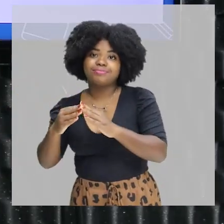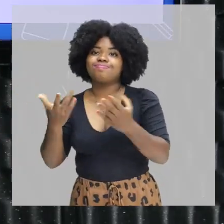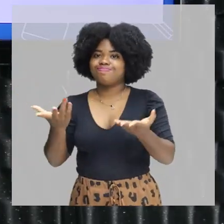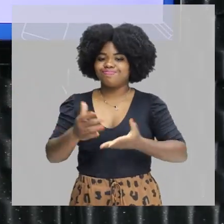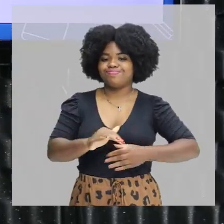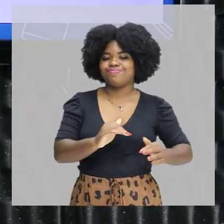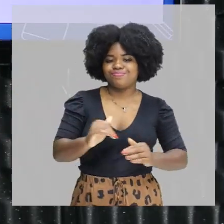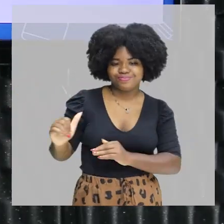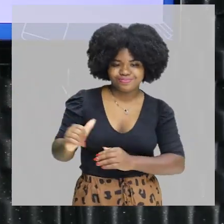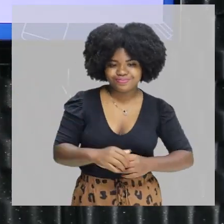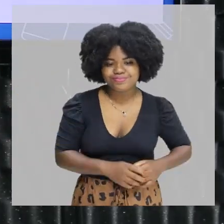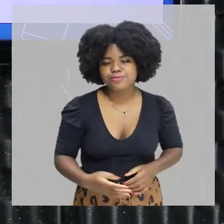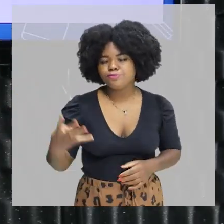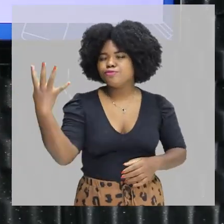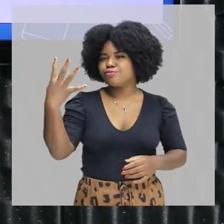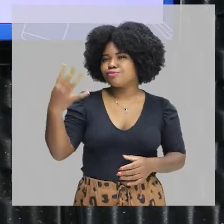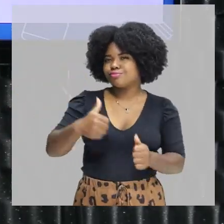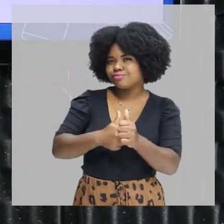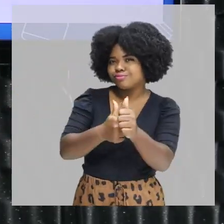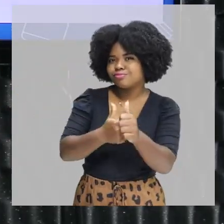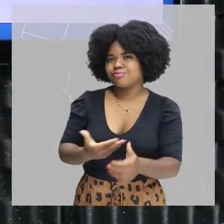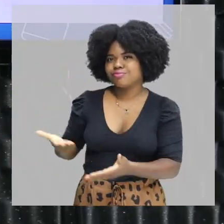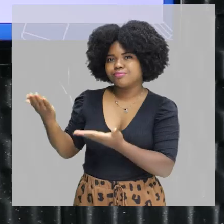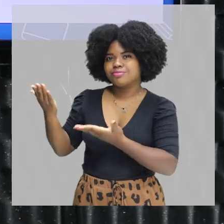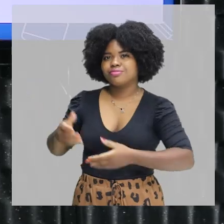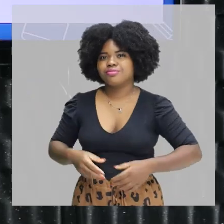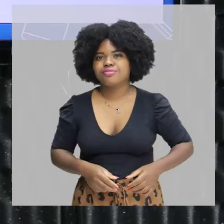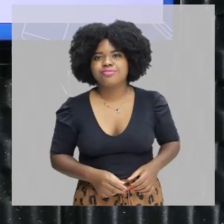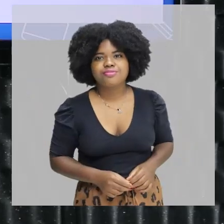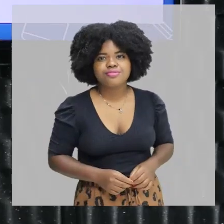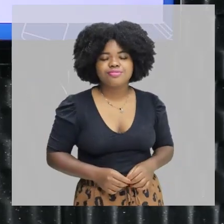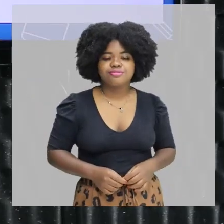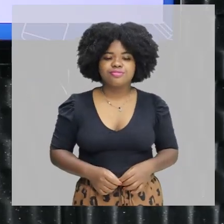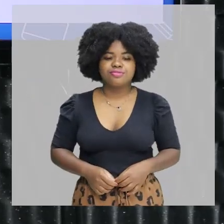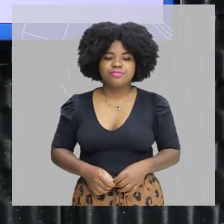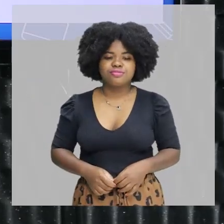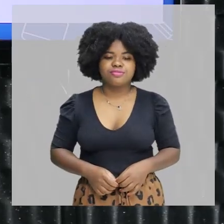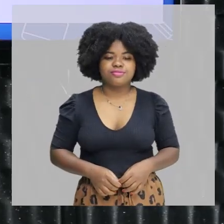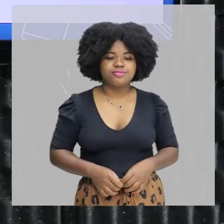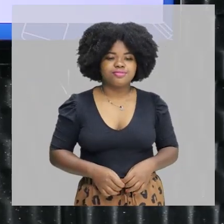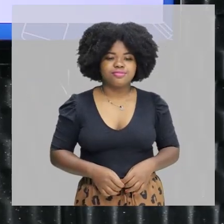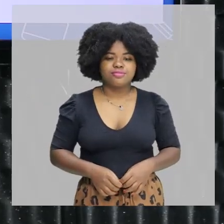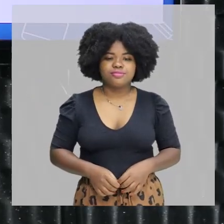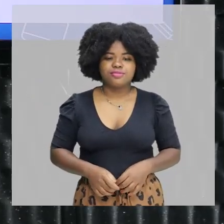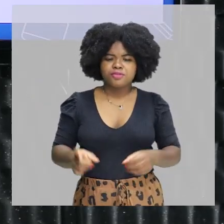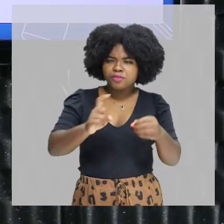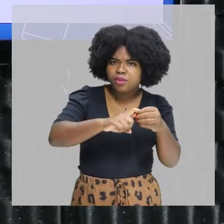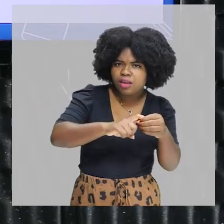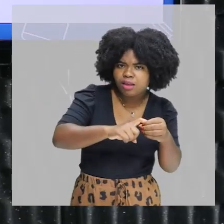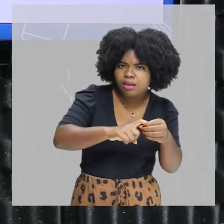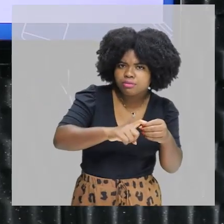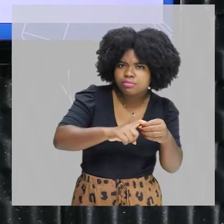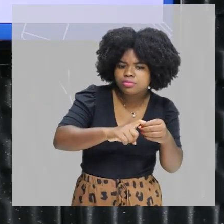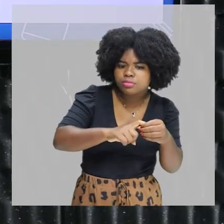certo. Assinale a alternativa. Eu fiz para voltar, foi?